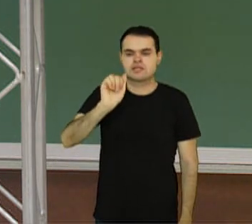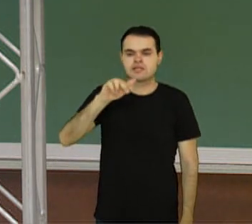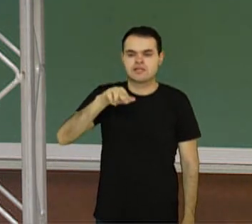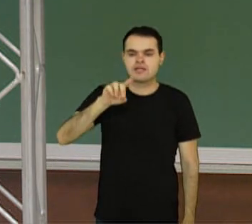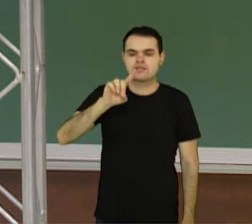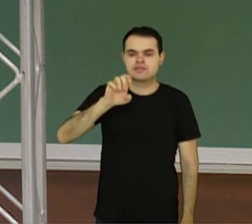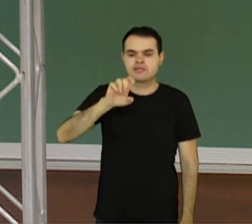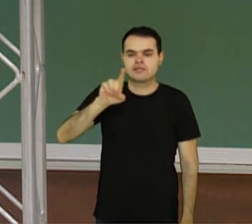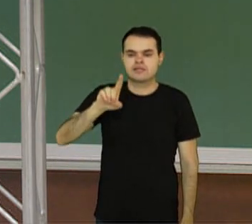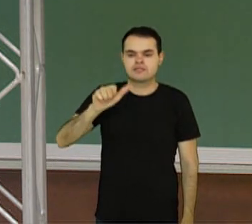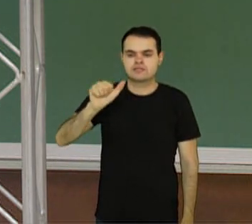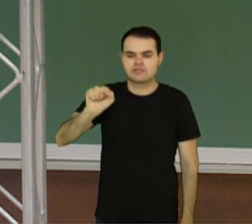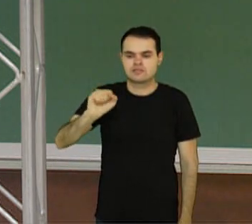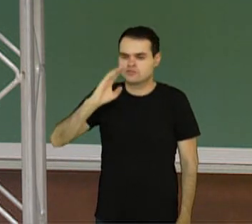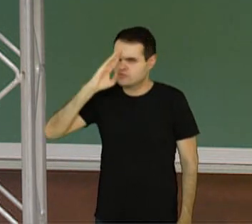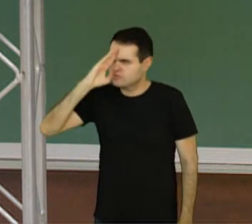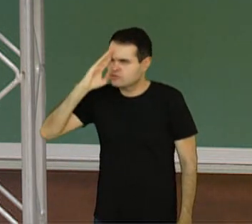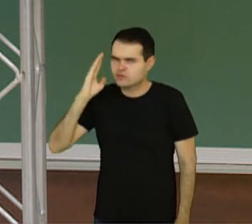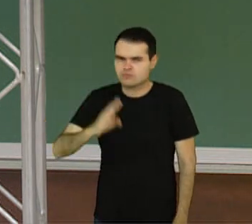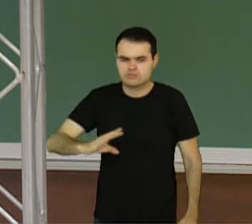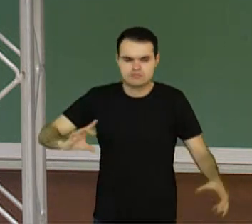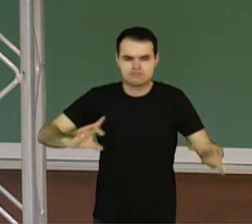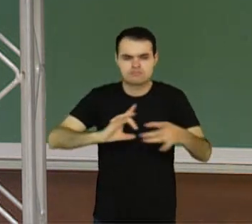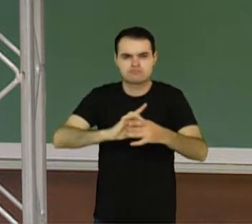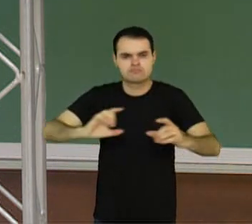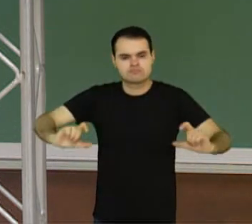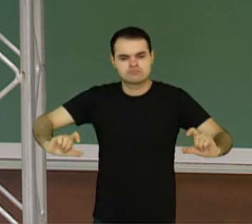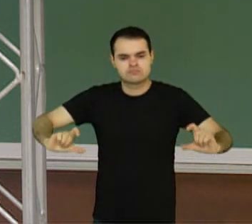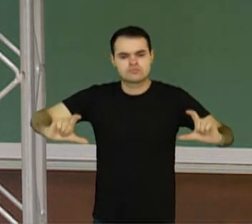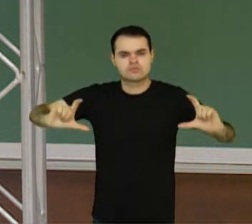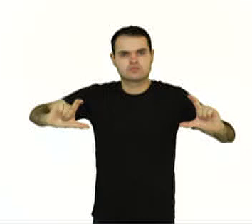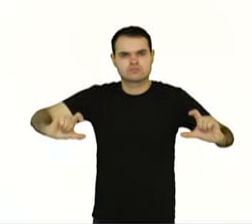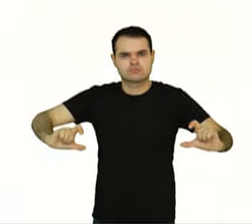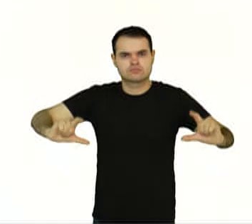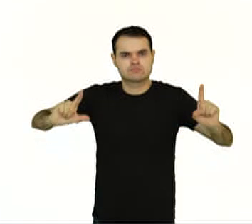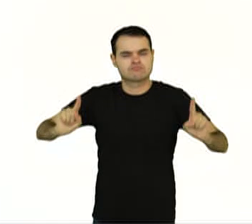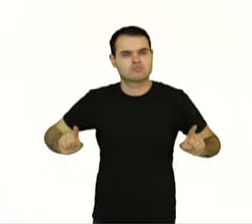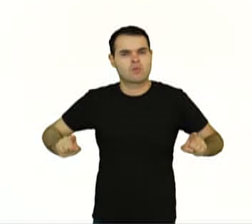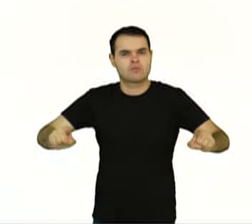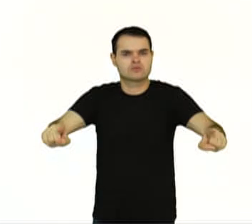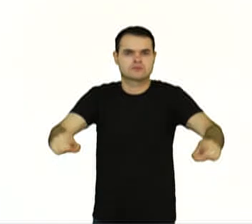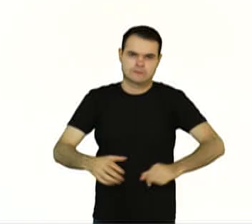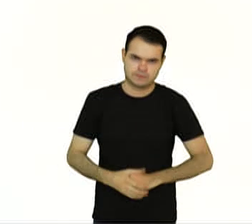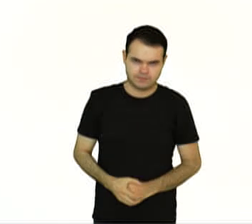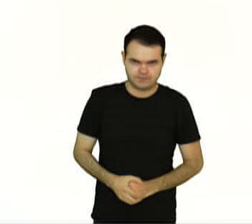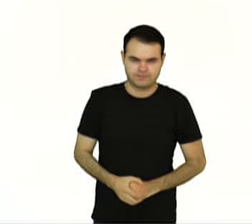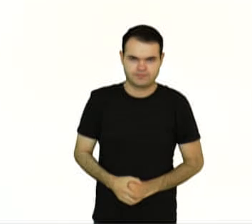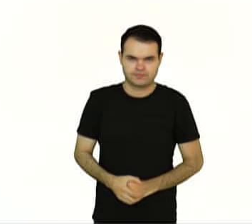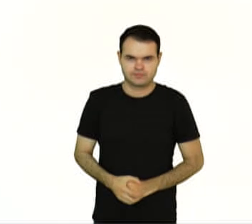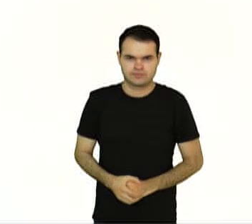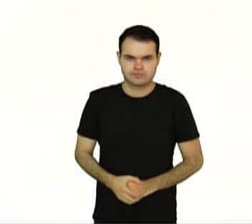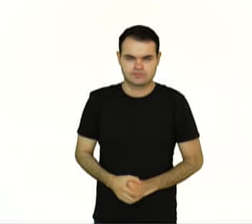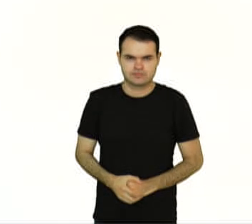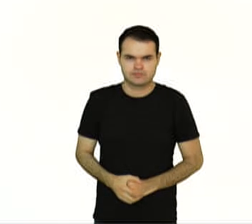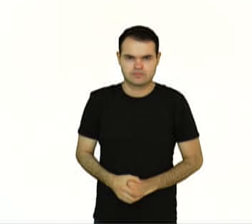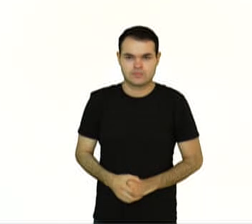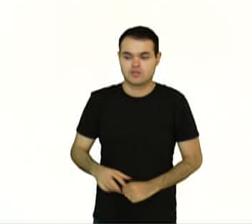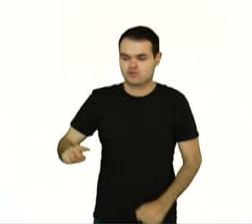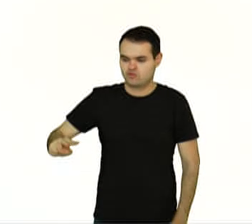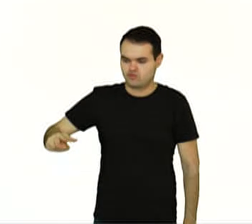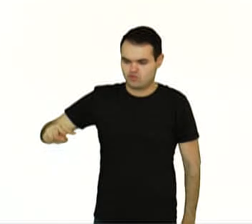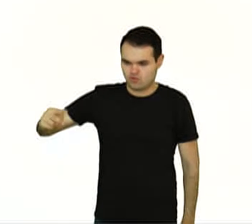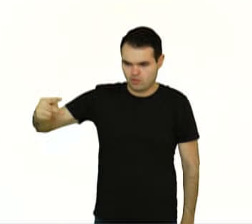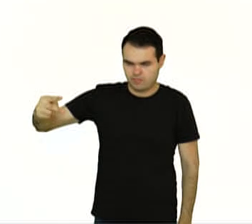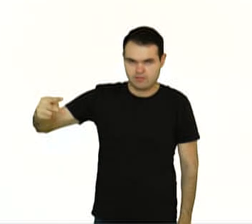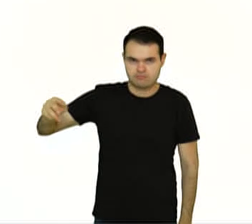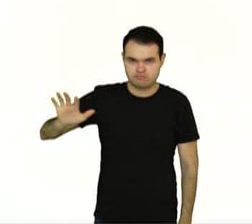diretamente proporcionais, ok? Então, quando uma grandeza ela dobra,